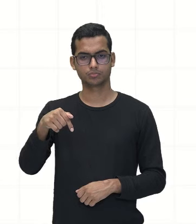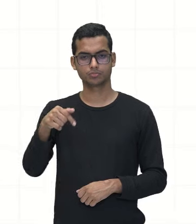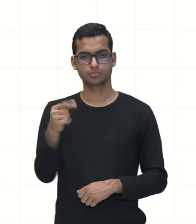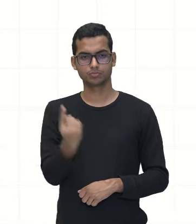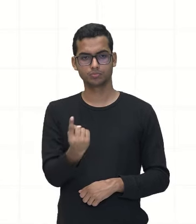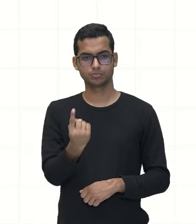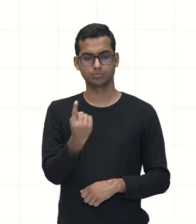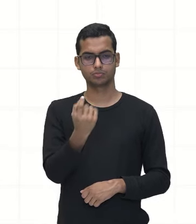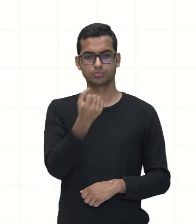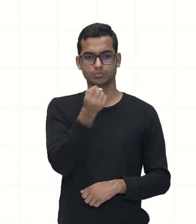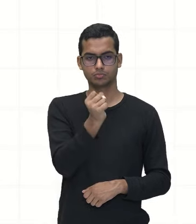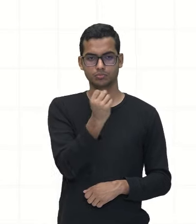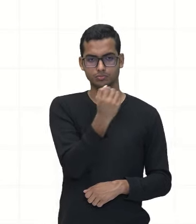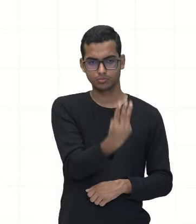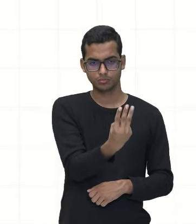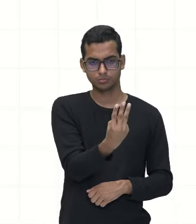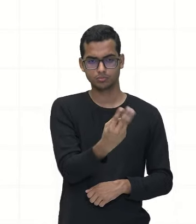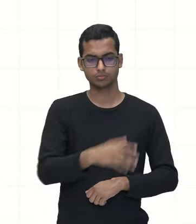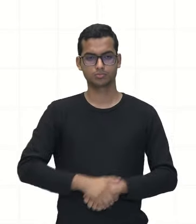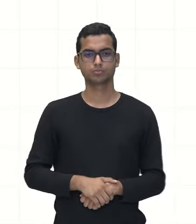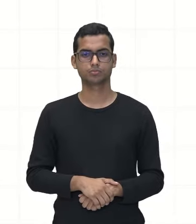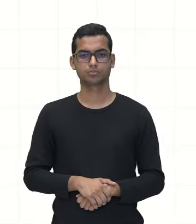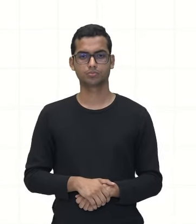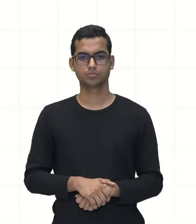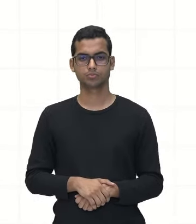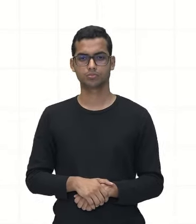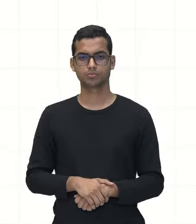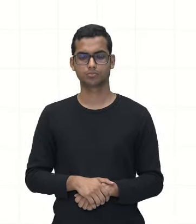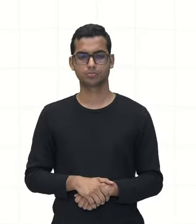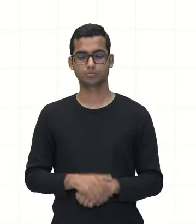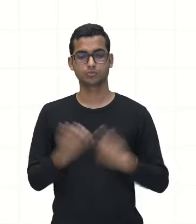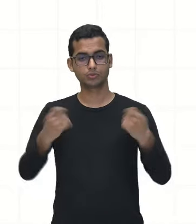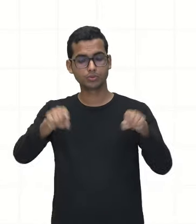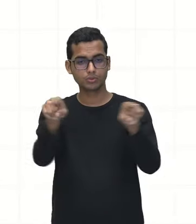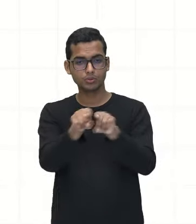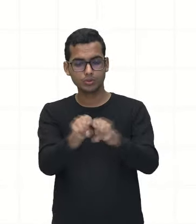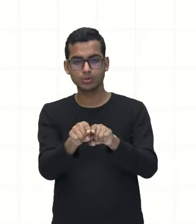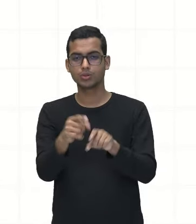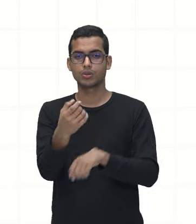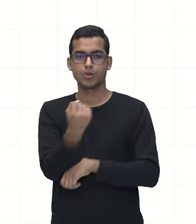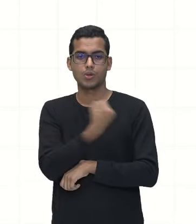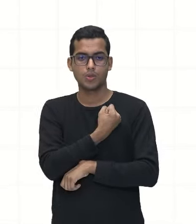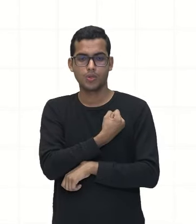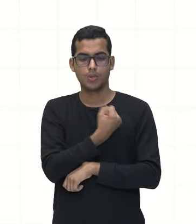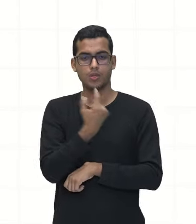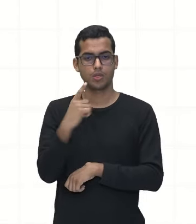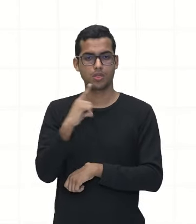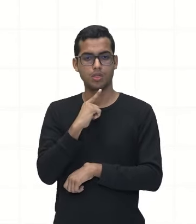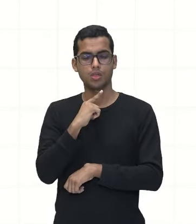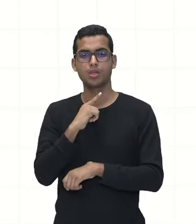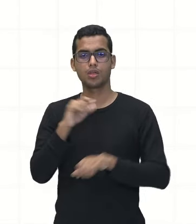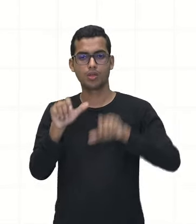problema nenhum, arredondar esse número para 7.000. E o número